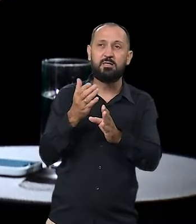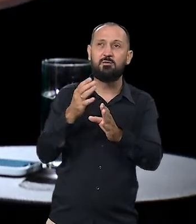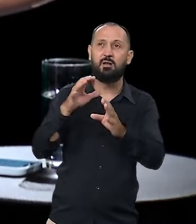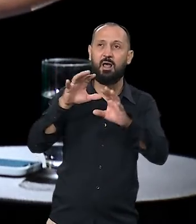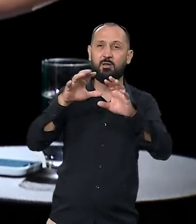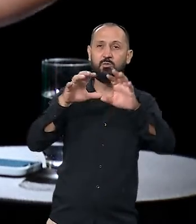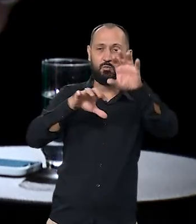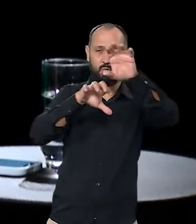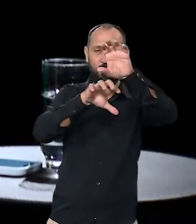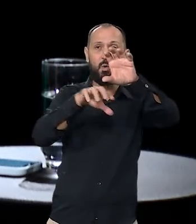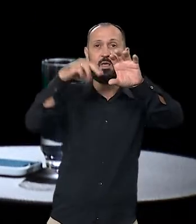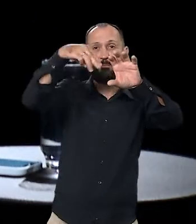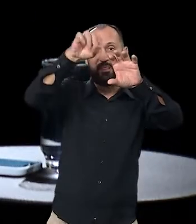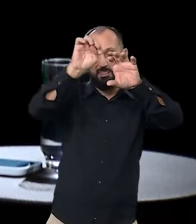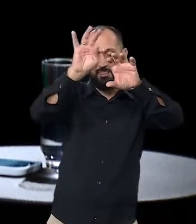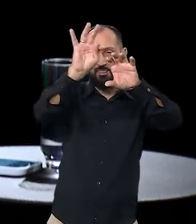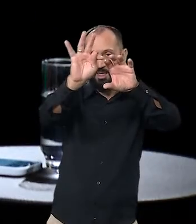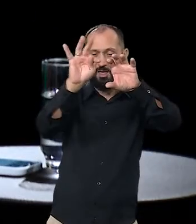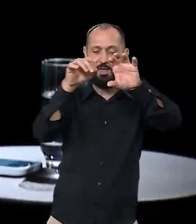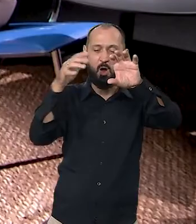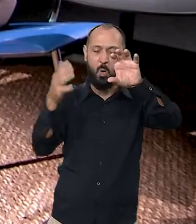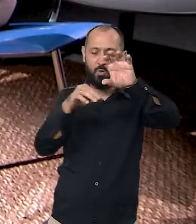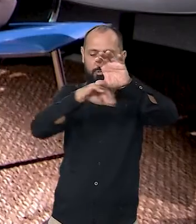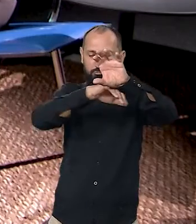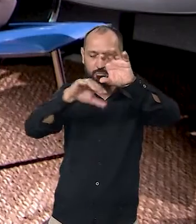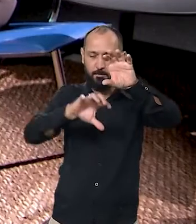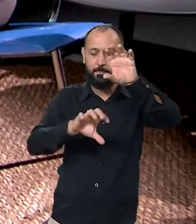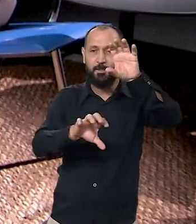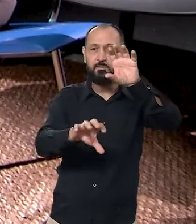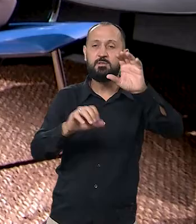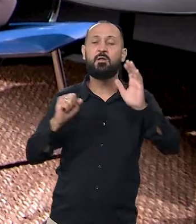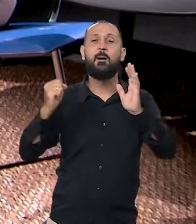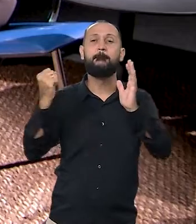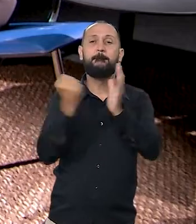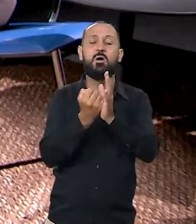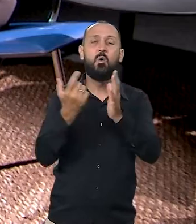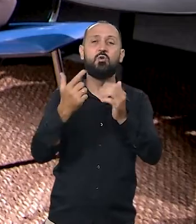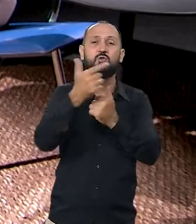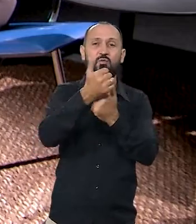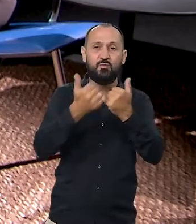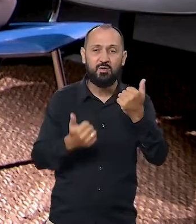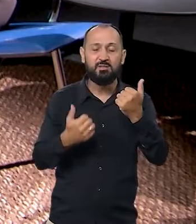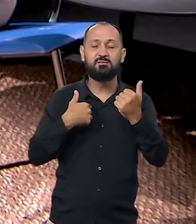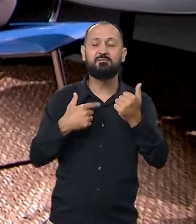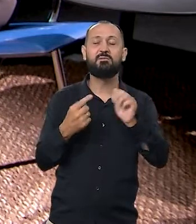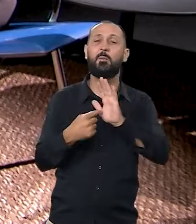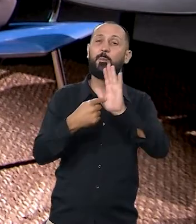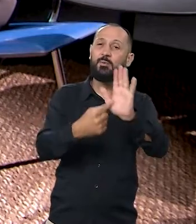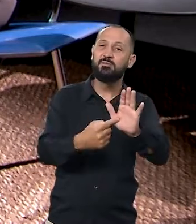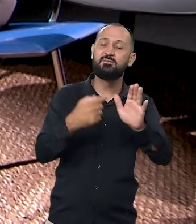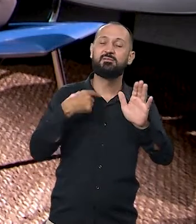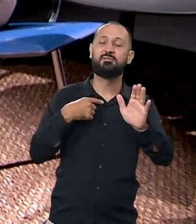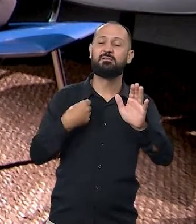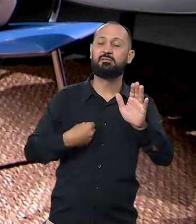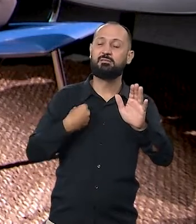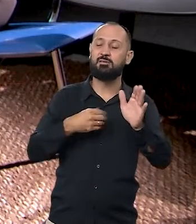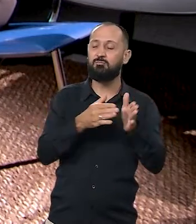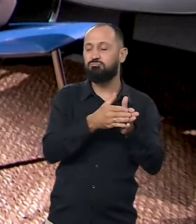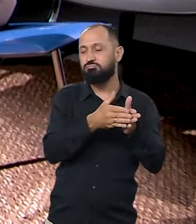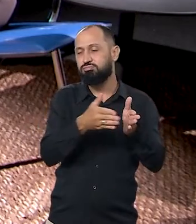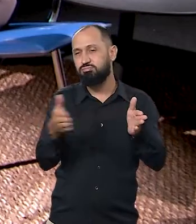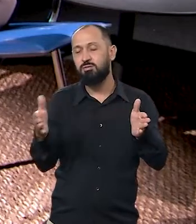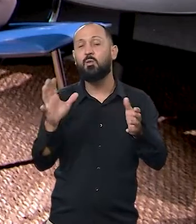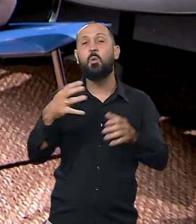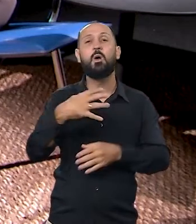desde a divisão até os dias de hoje, o senhor está lá com o seu registro, agora como vice-governador, aparecendo nessa linha